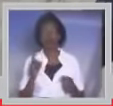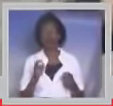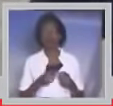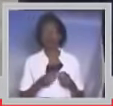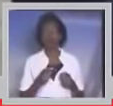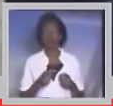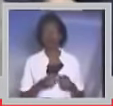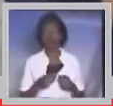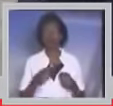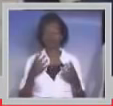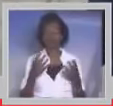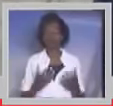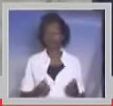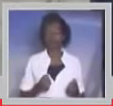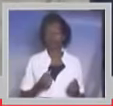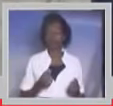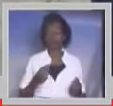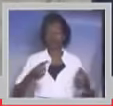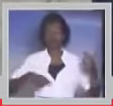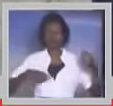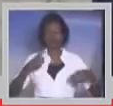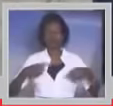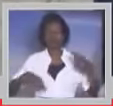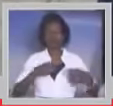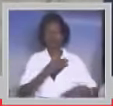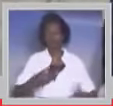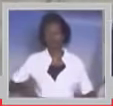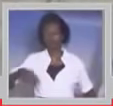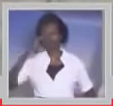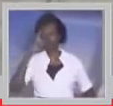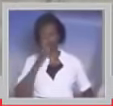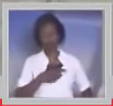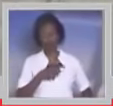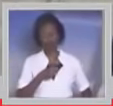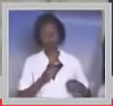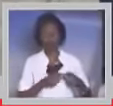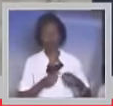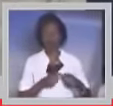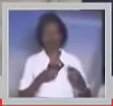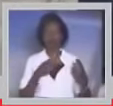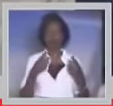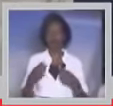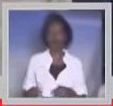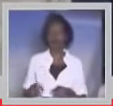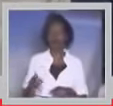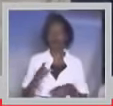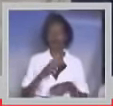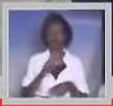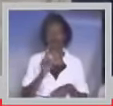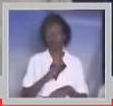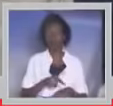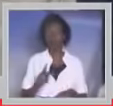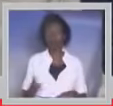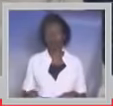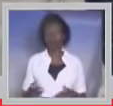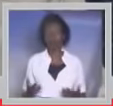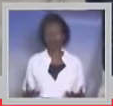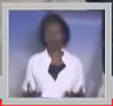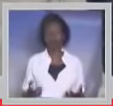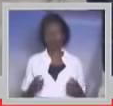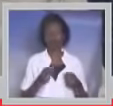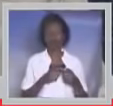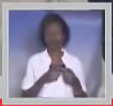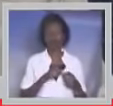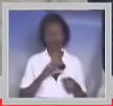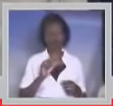aceite a orientação política de um governo contra uma professora contra um professor se ele tem um